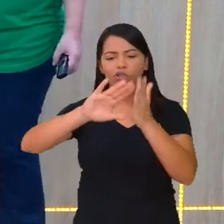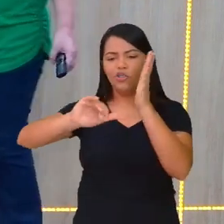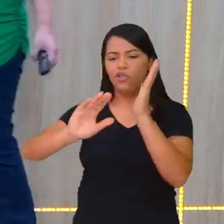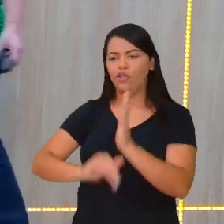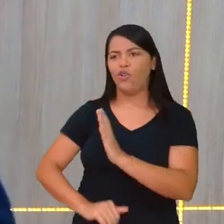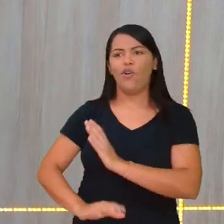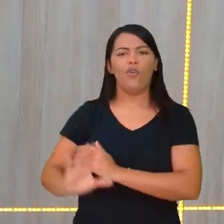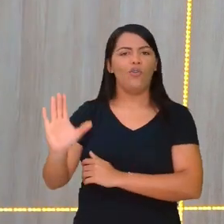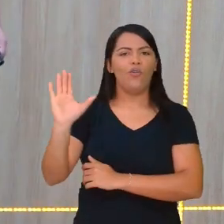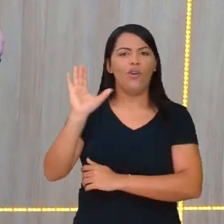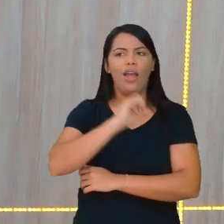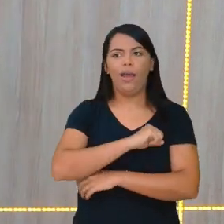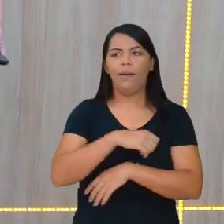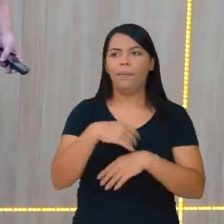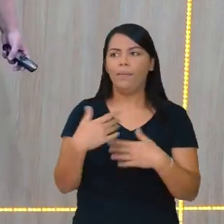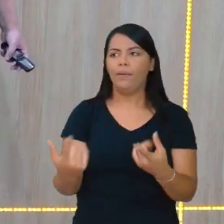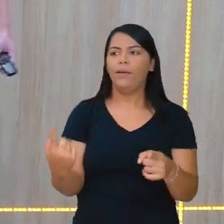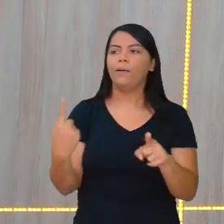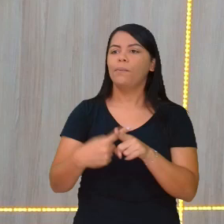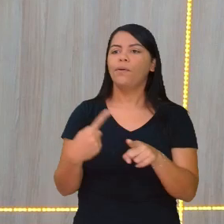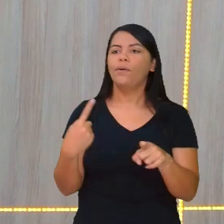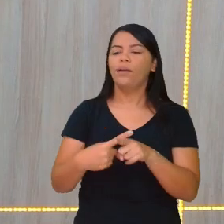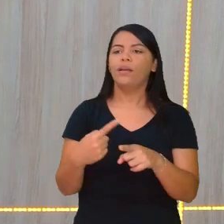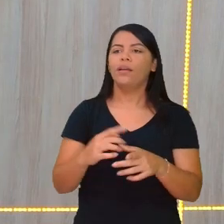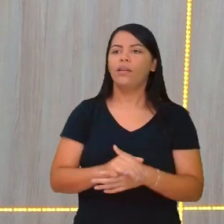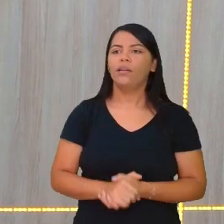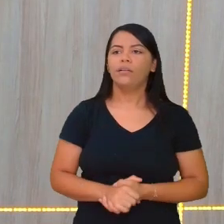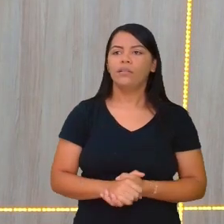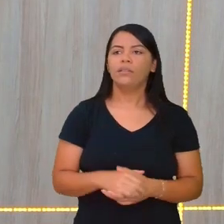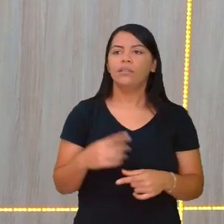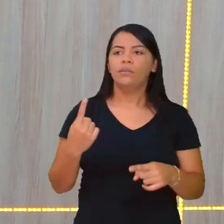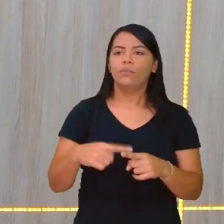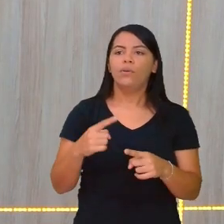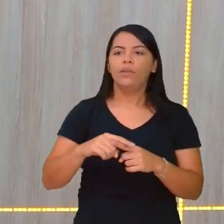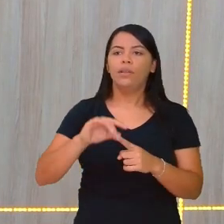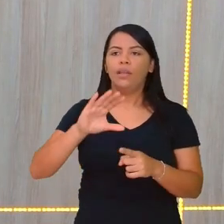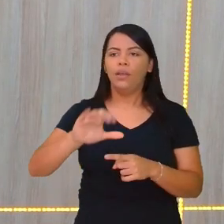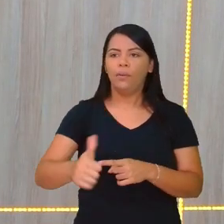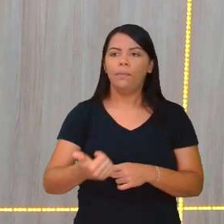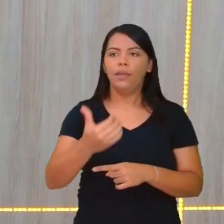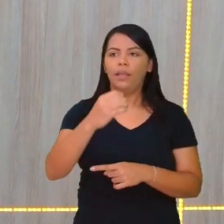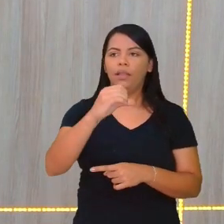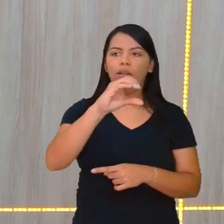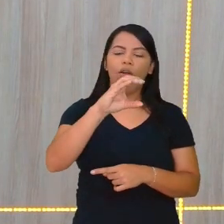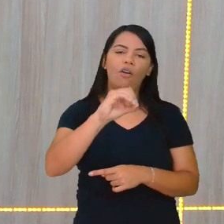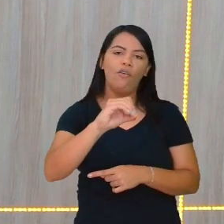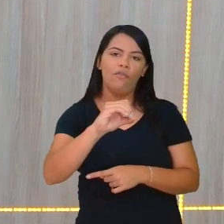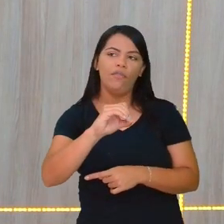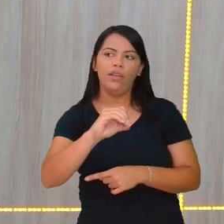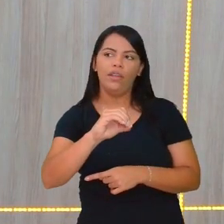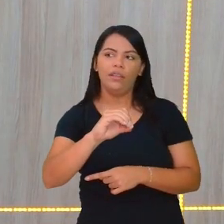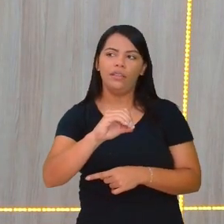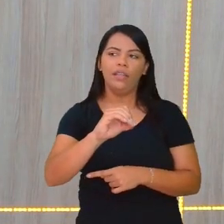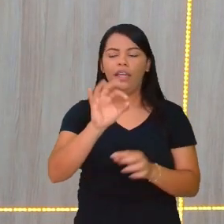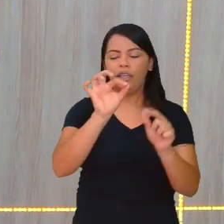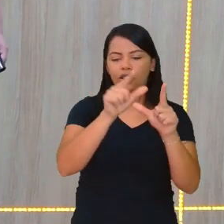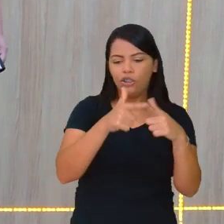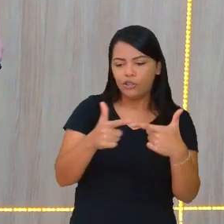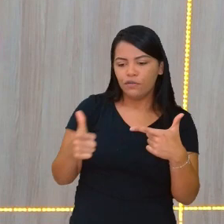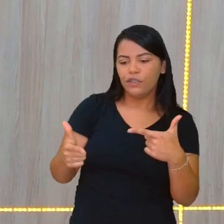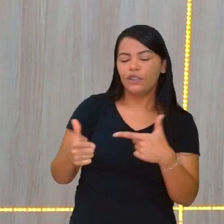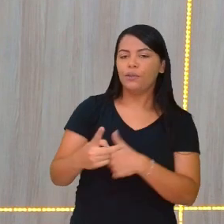3. Por quê? Porque eu peguei o 90, dividi em 2, eu tenho 45 e